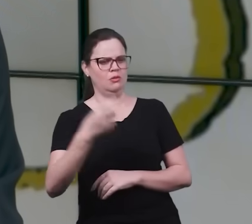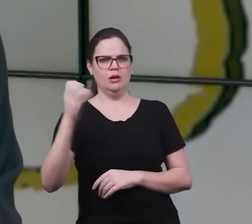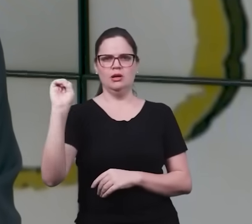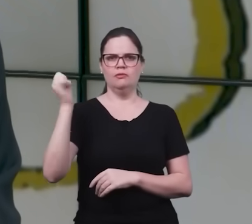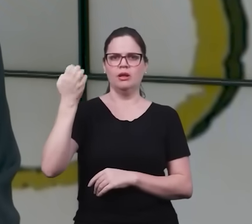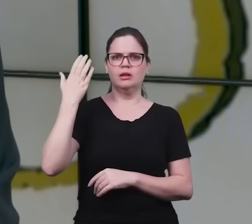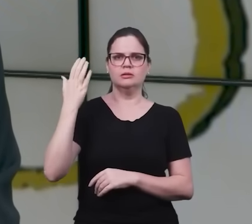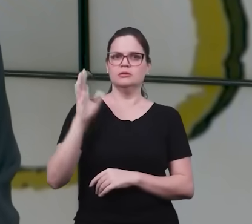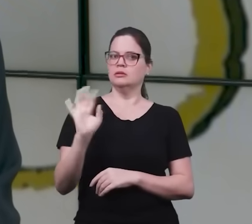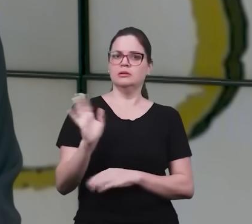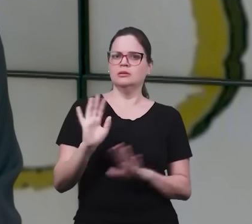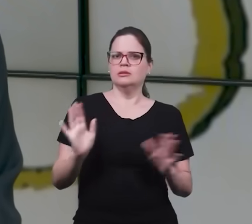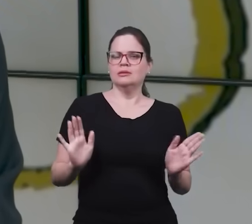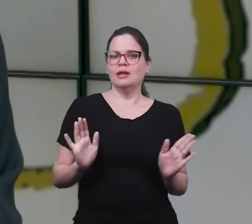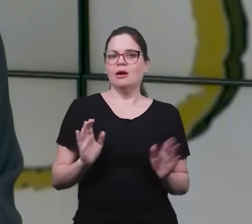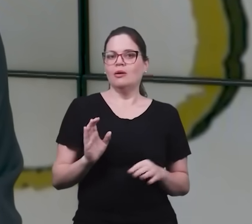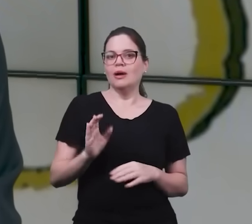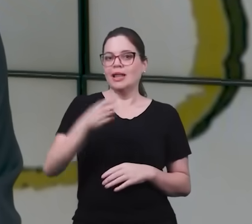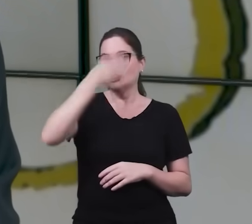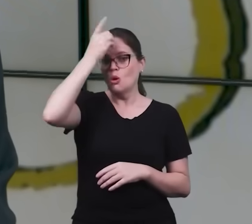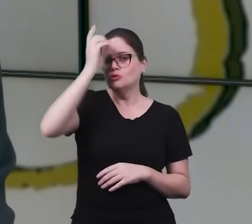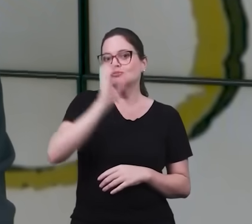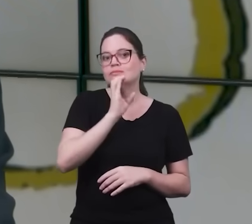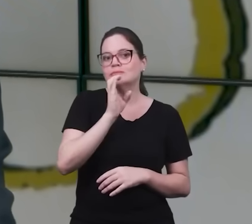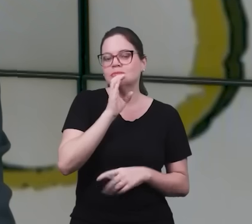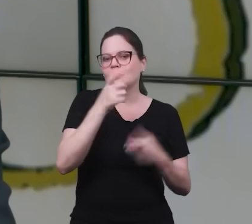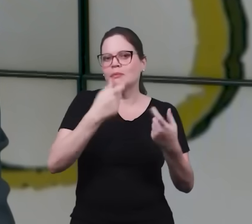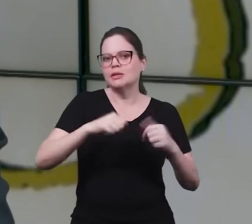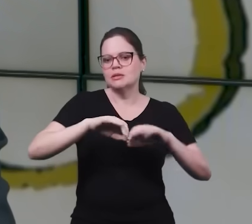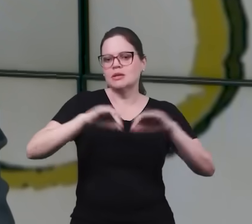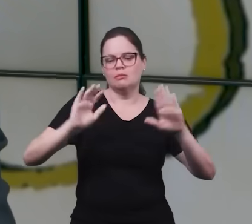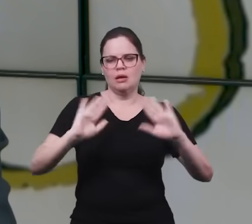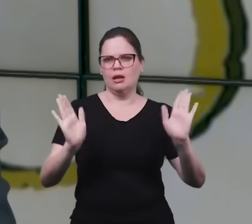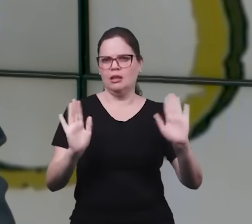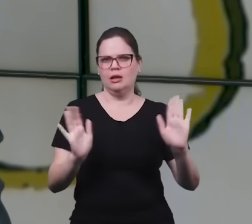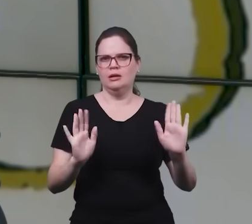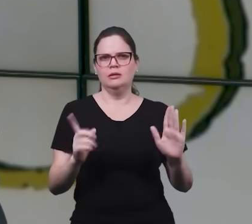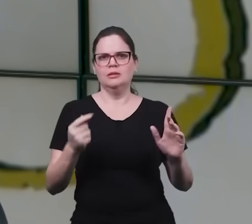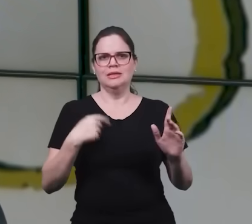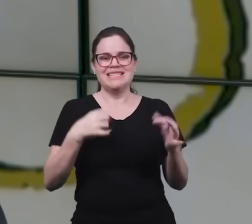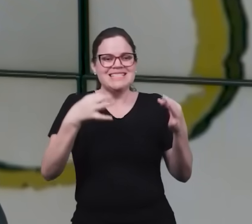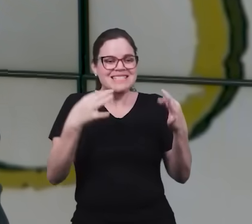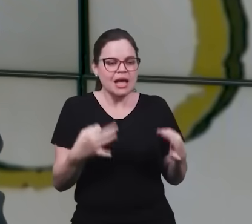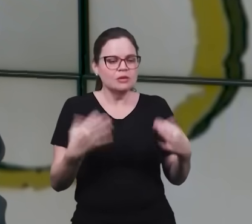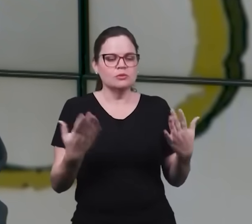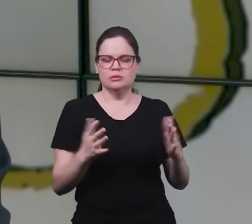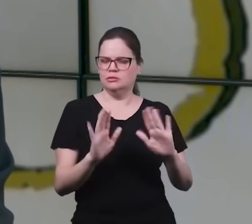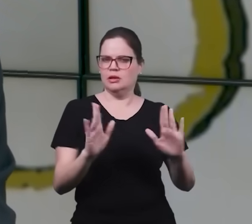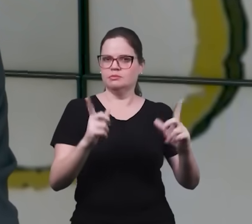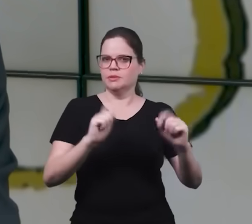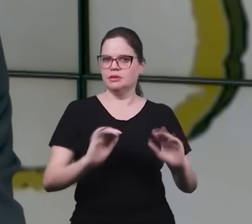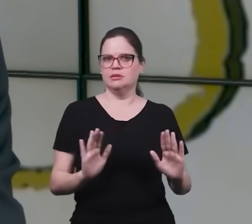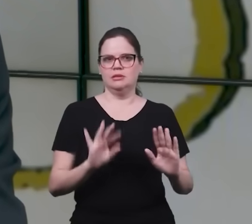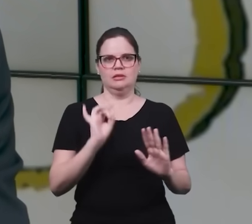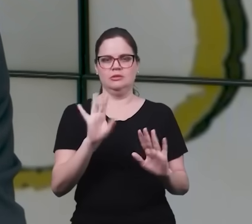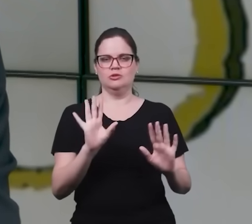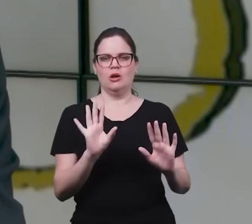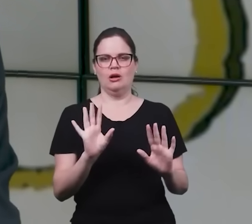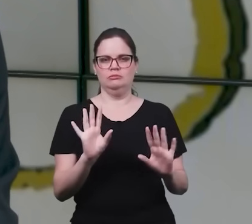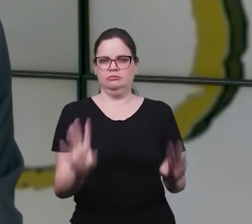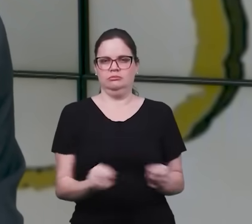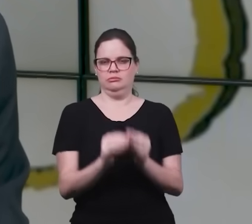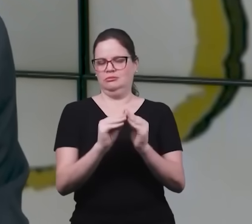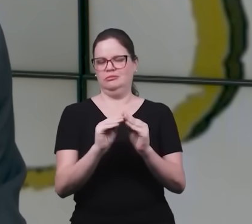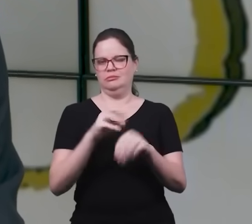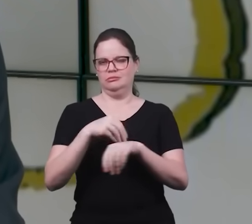essa argumentação, porque o dom é de ciência. Claro. Ele não tem que ter essa divisão tão, assim, sistemática, né? Mas é só uma observação para